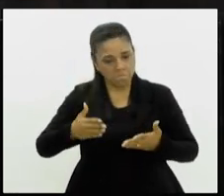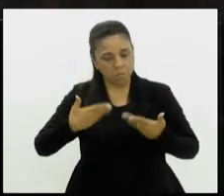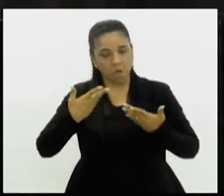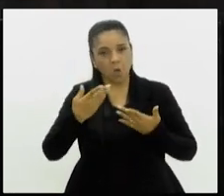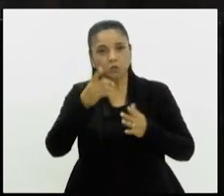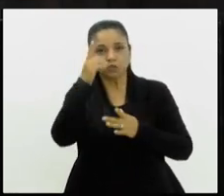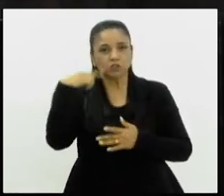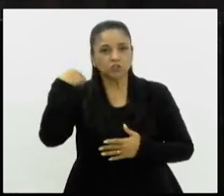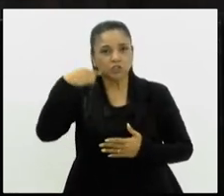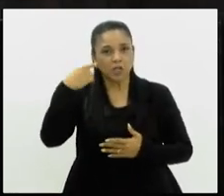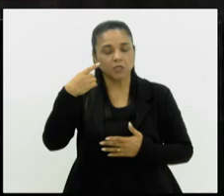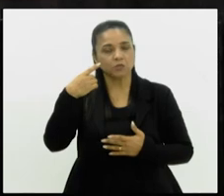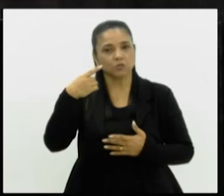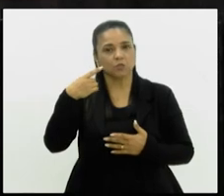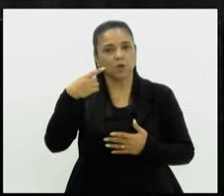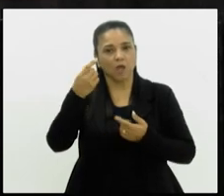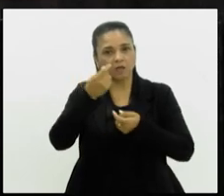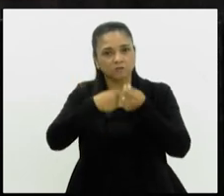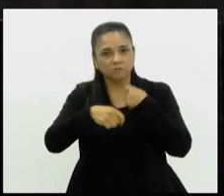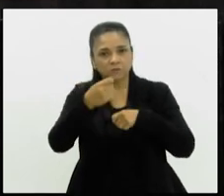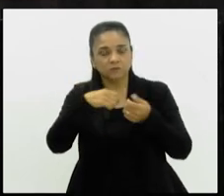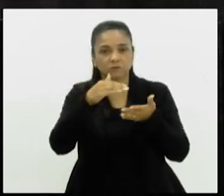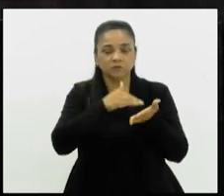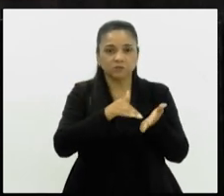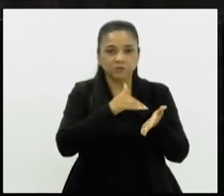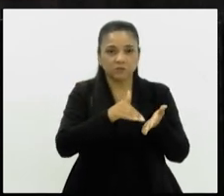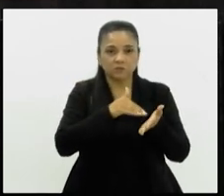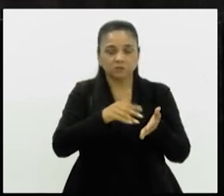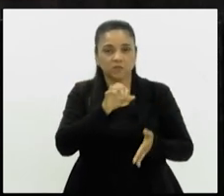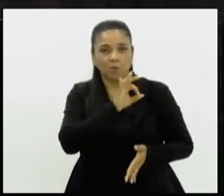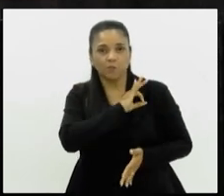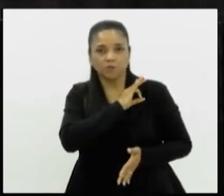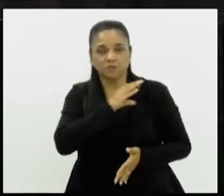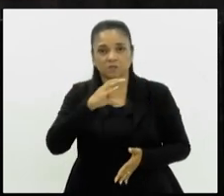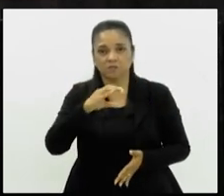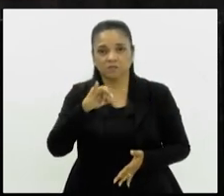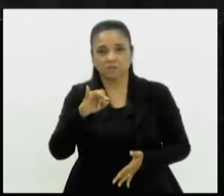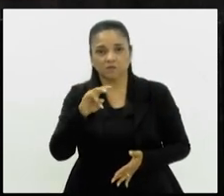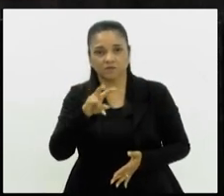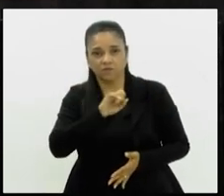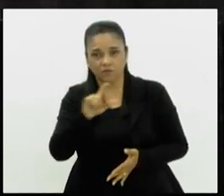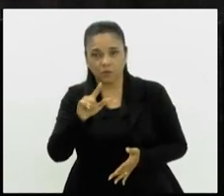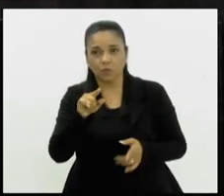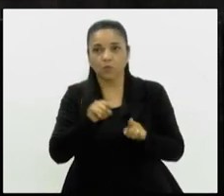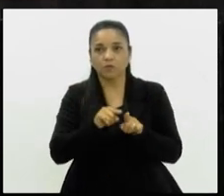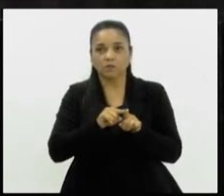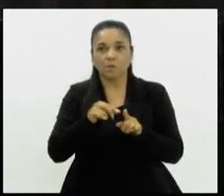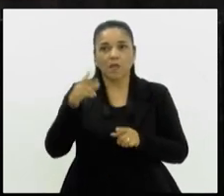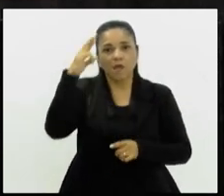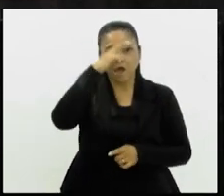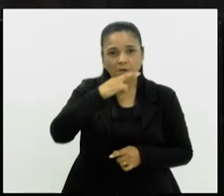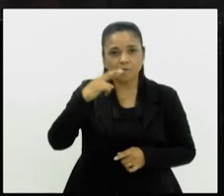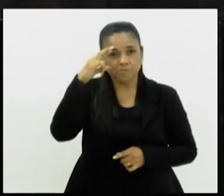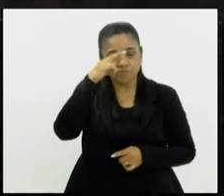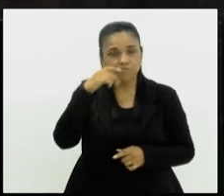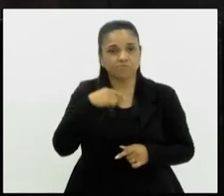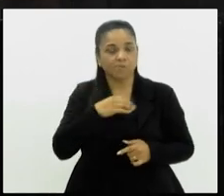administrativo. É que os secretários da Polícia Civil e da Polícia Militar,